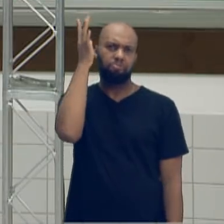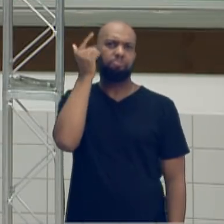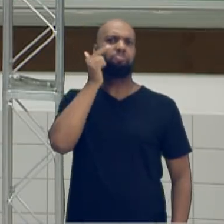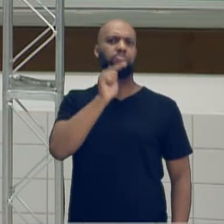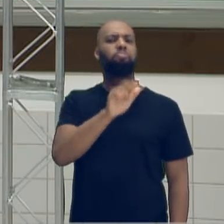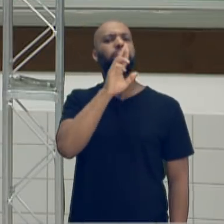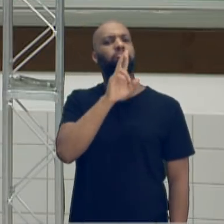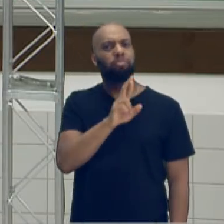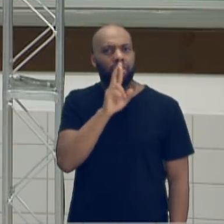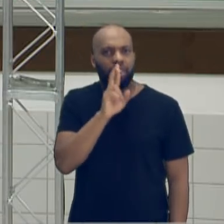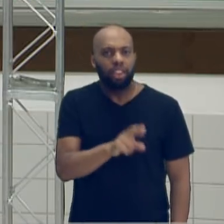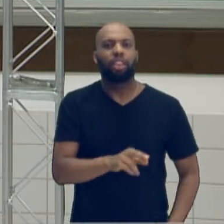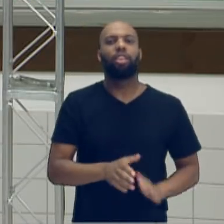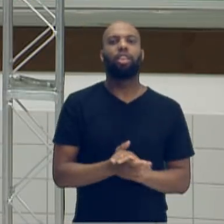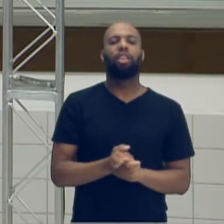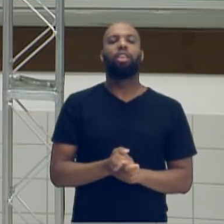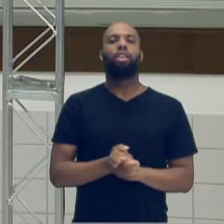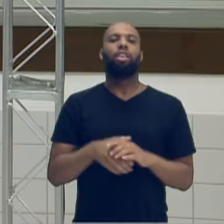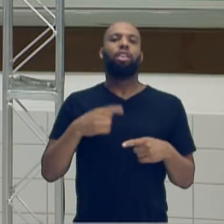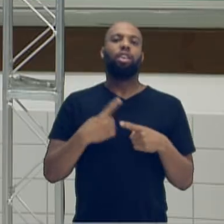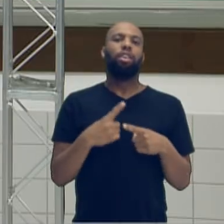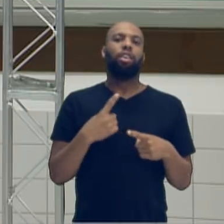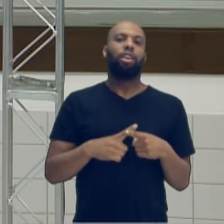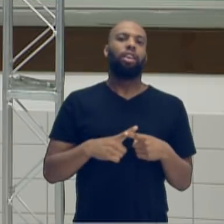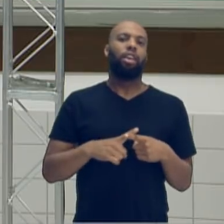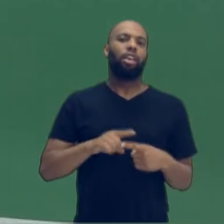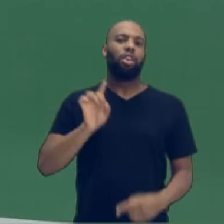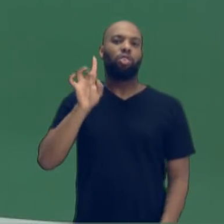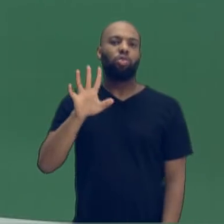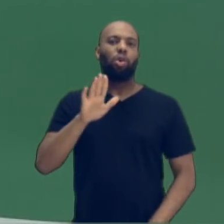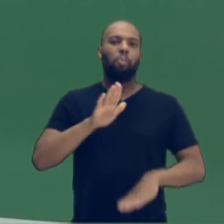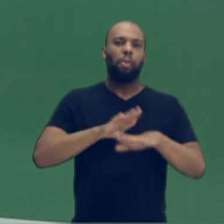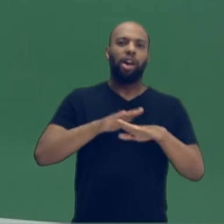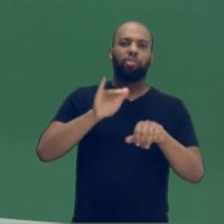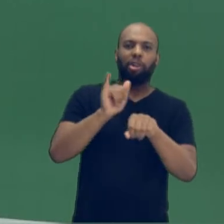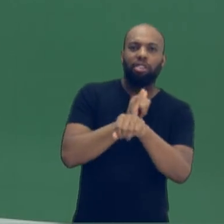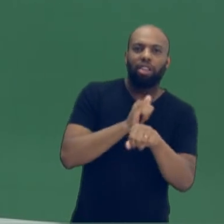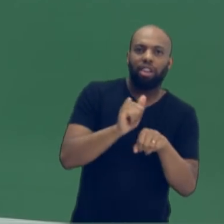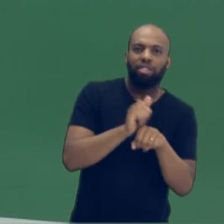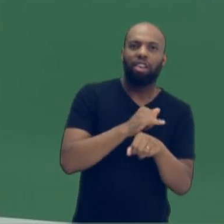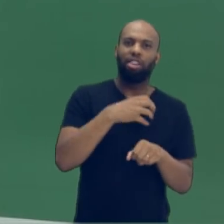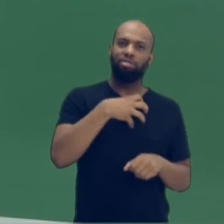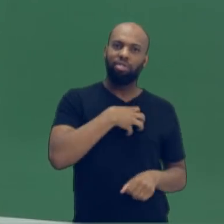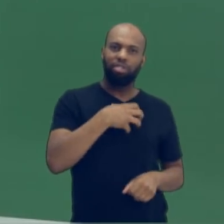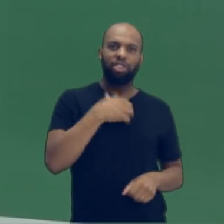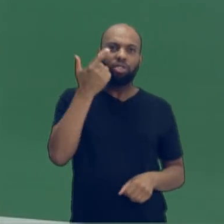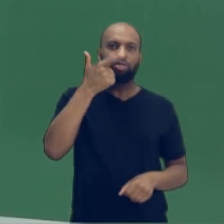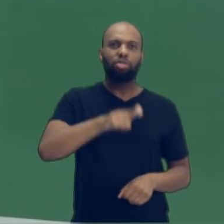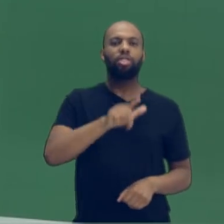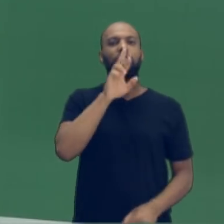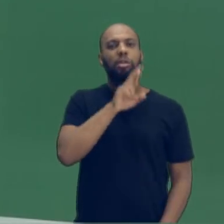fazer a resolução. Nada mais é do que mais uma ferramenta para que eu possa utilizar para simplificar